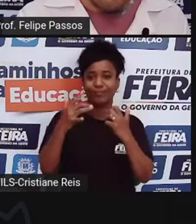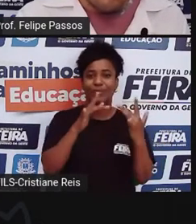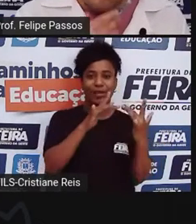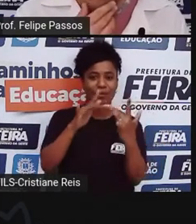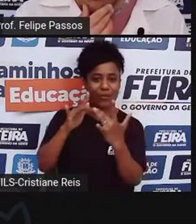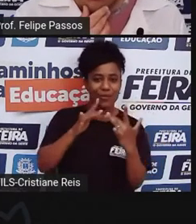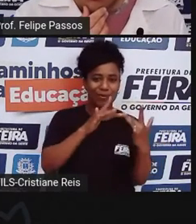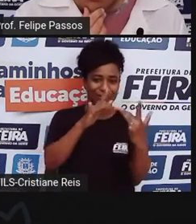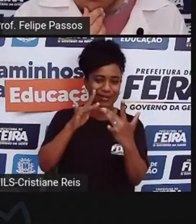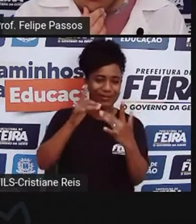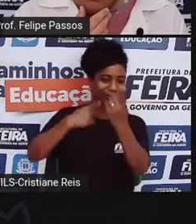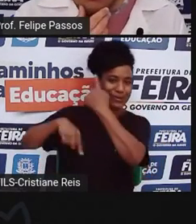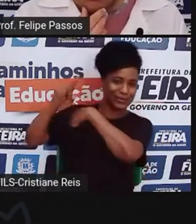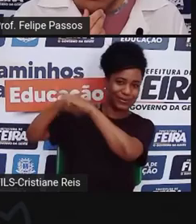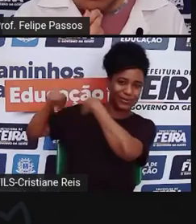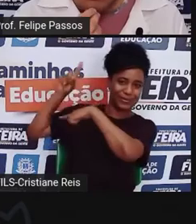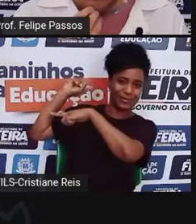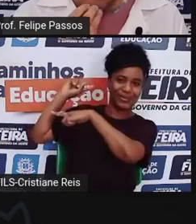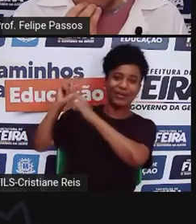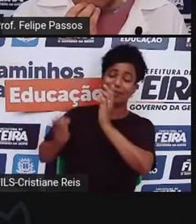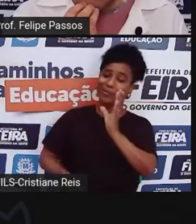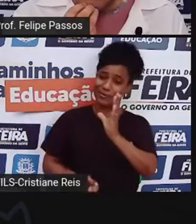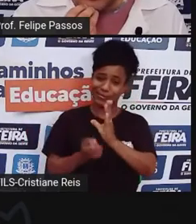o início, os primórdios da civilização.